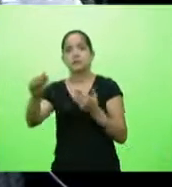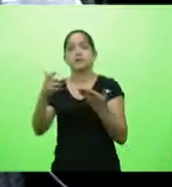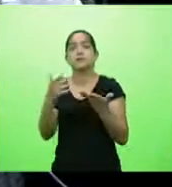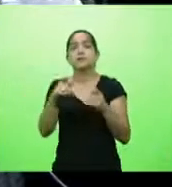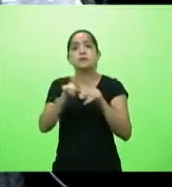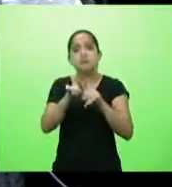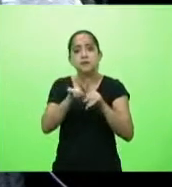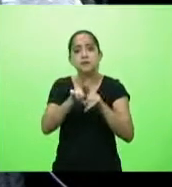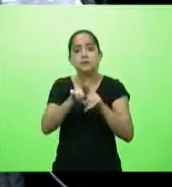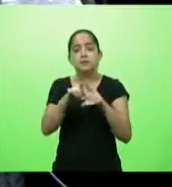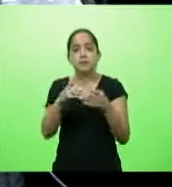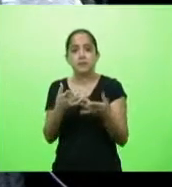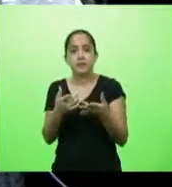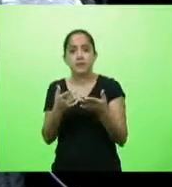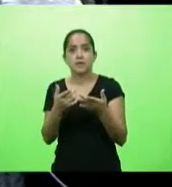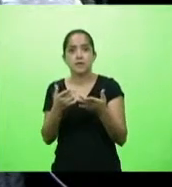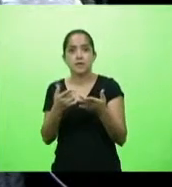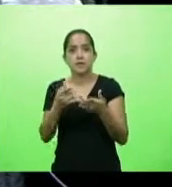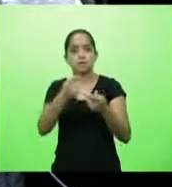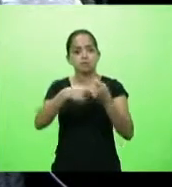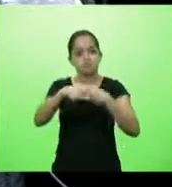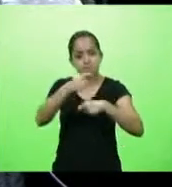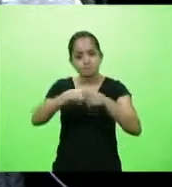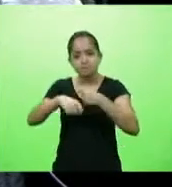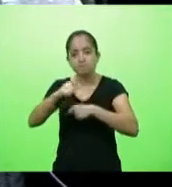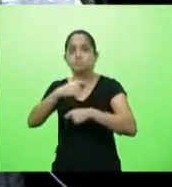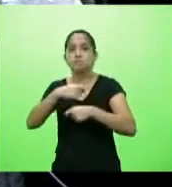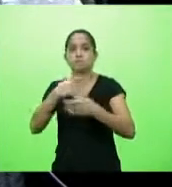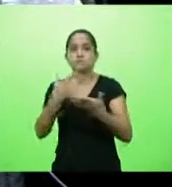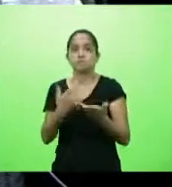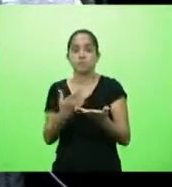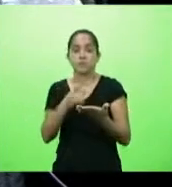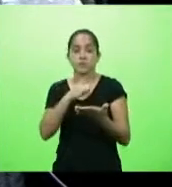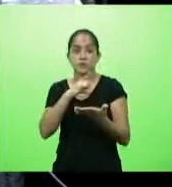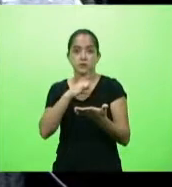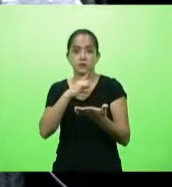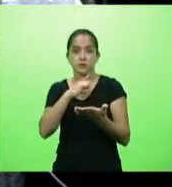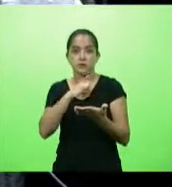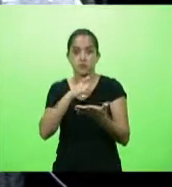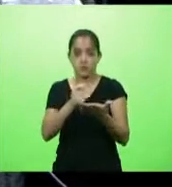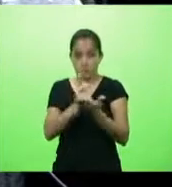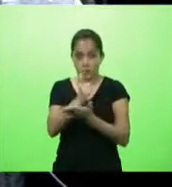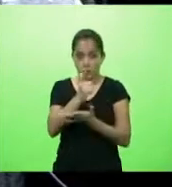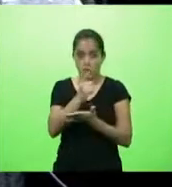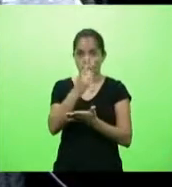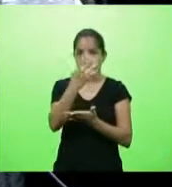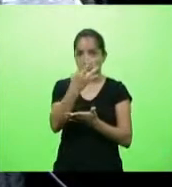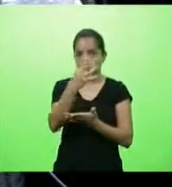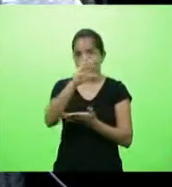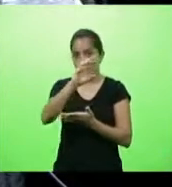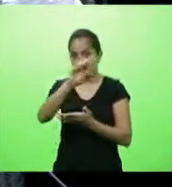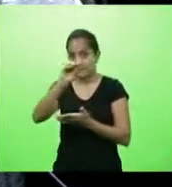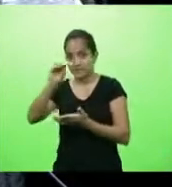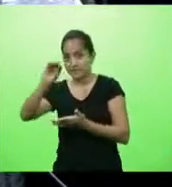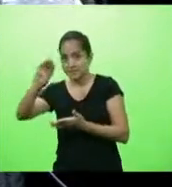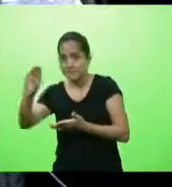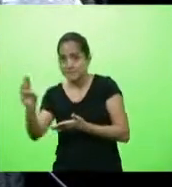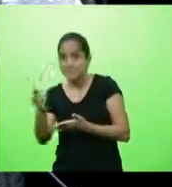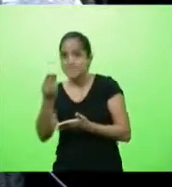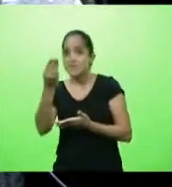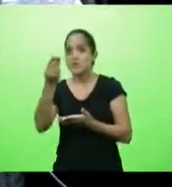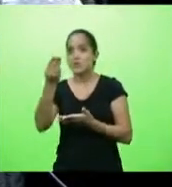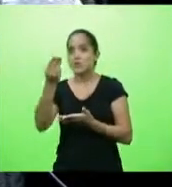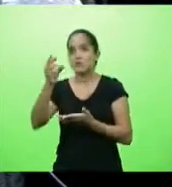na oportunidade, fez as negociações. Tanto é que temos aí uma compra de 400 milhões de